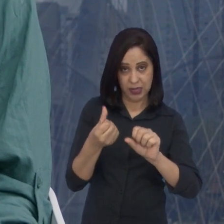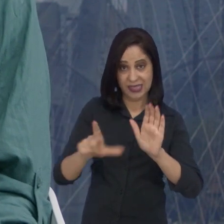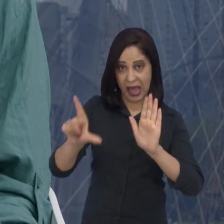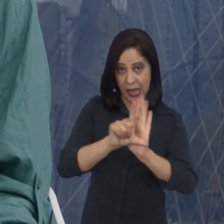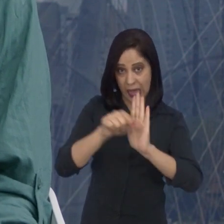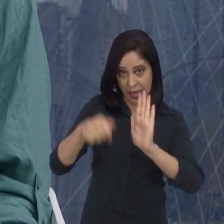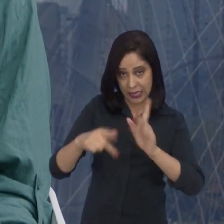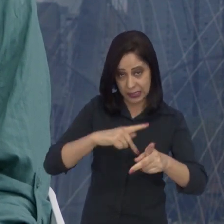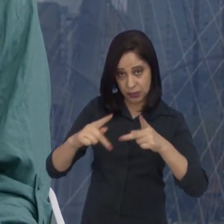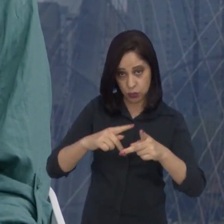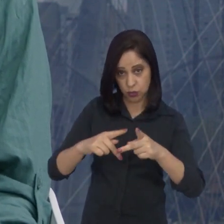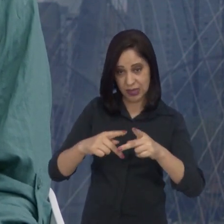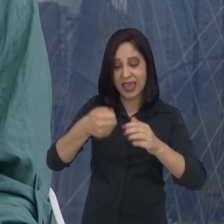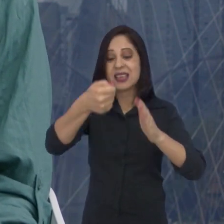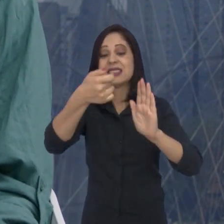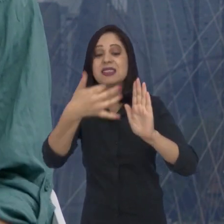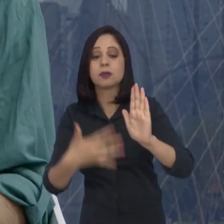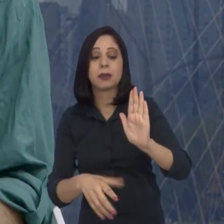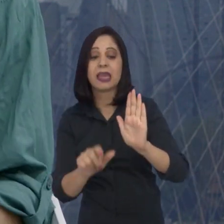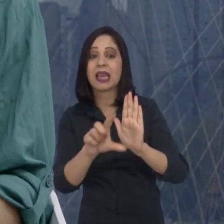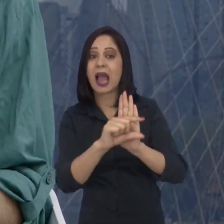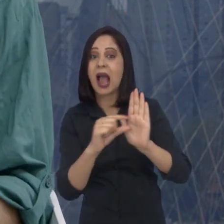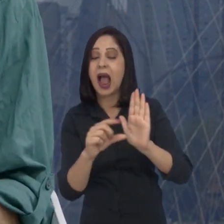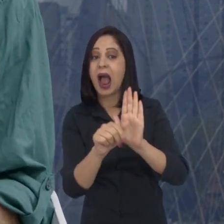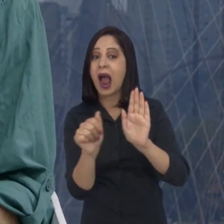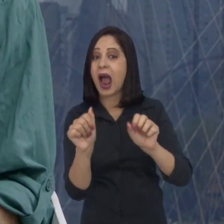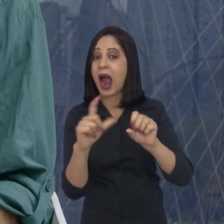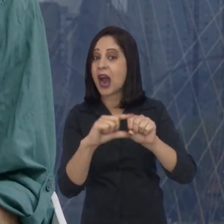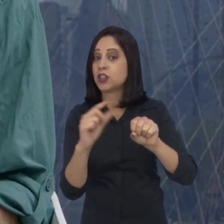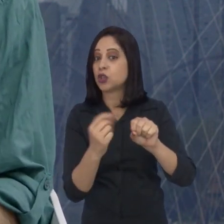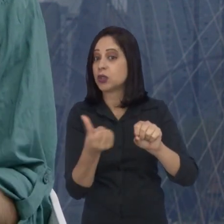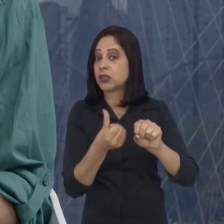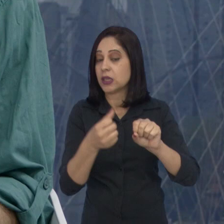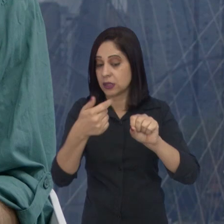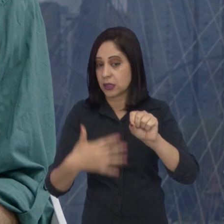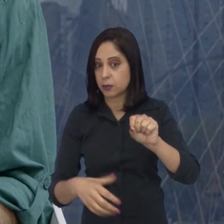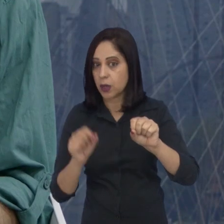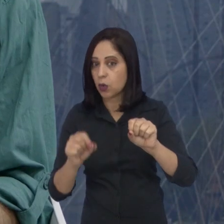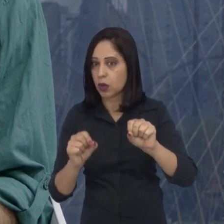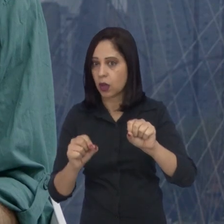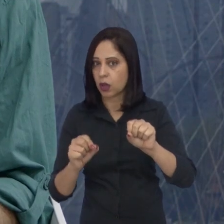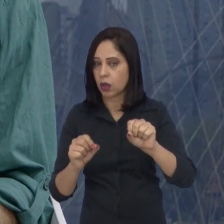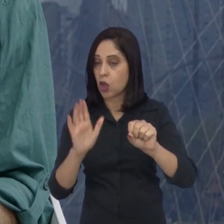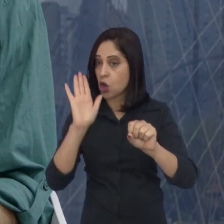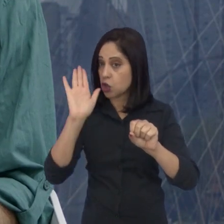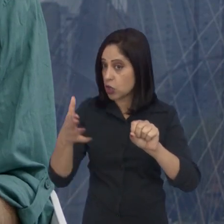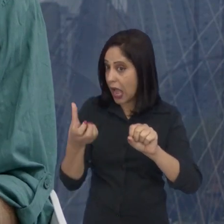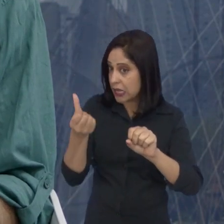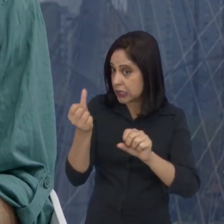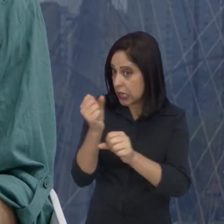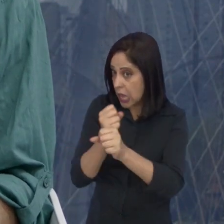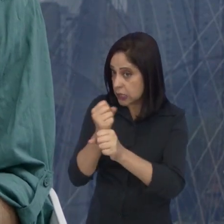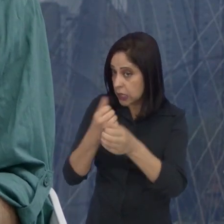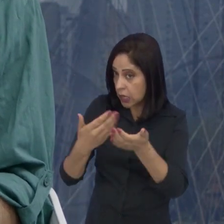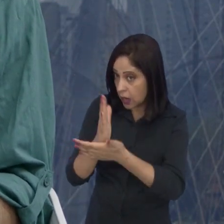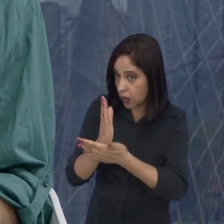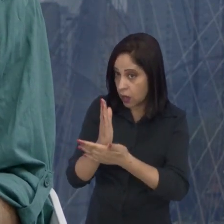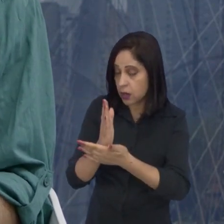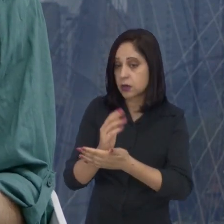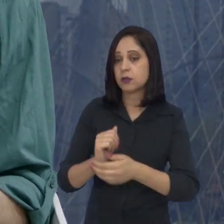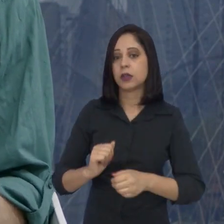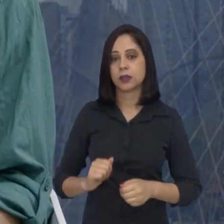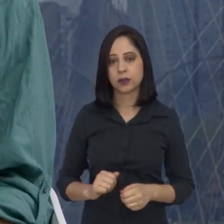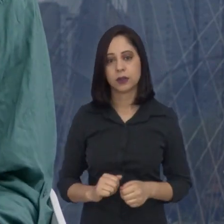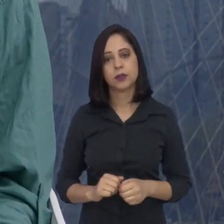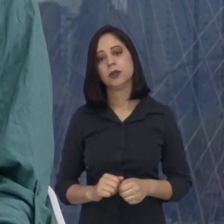José fala em uma coisa que não faz 6 anos que esse plano foi aprovado, em